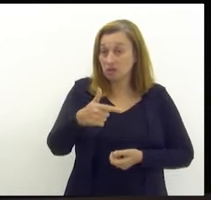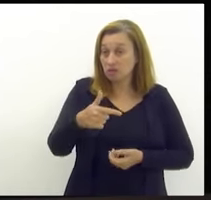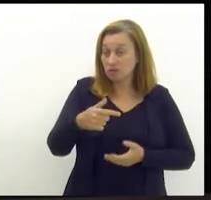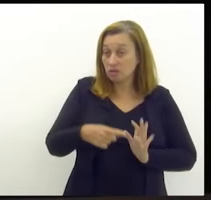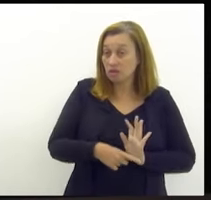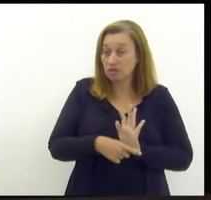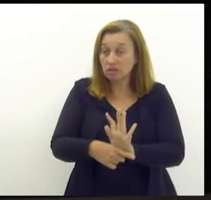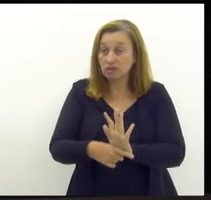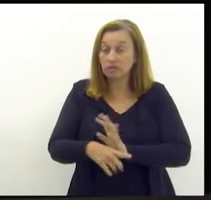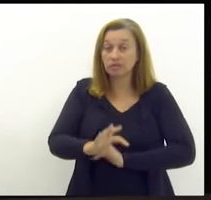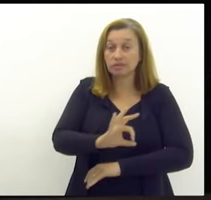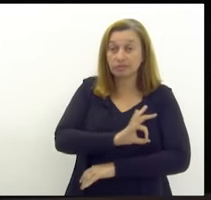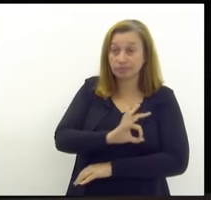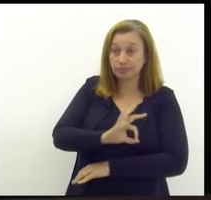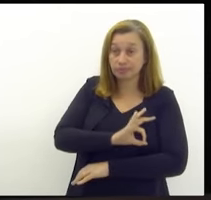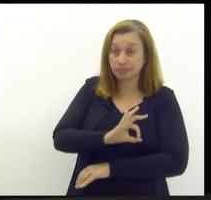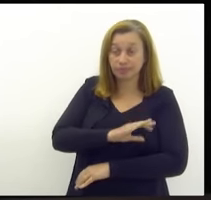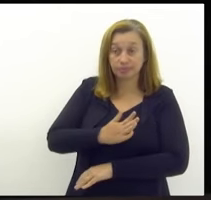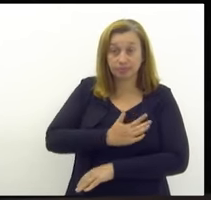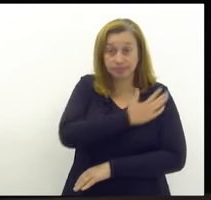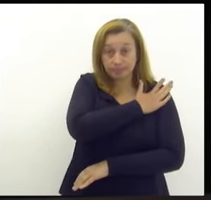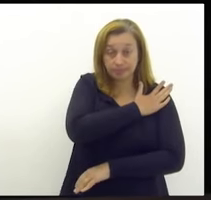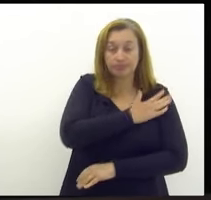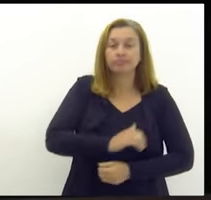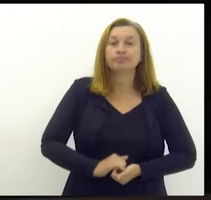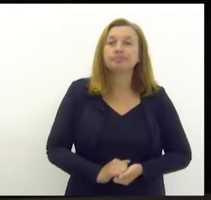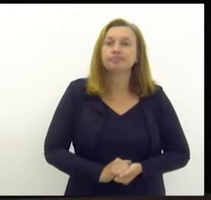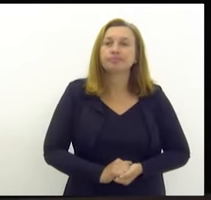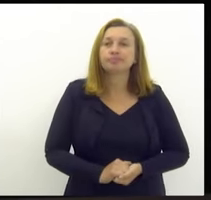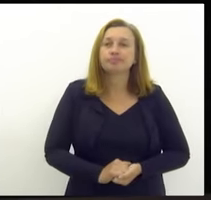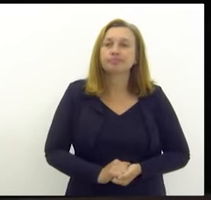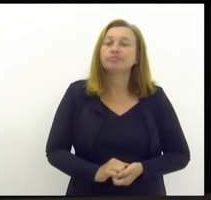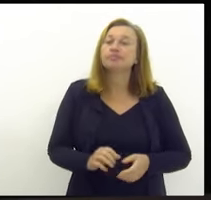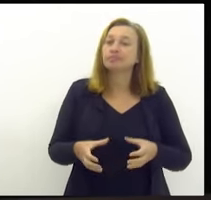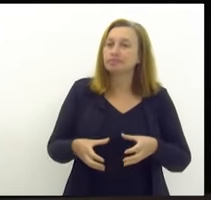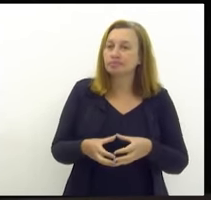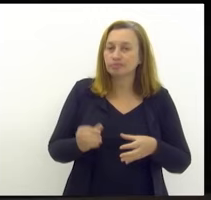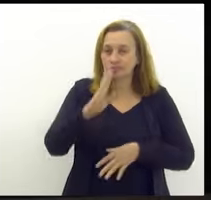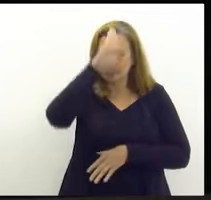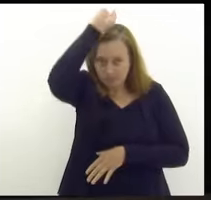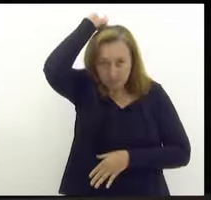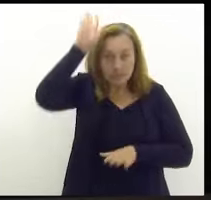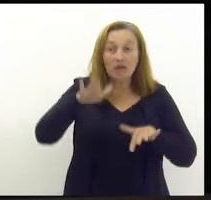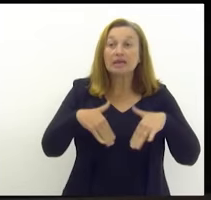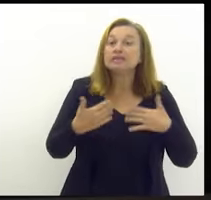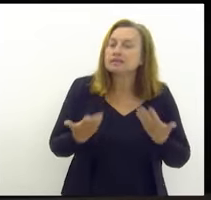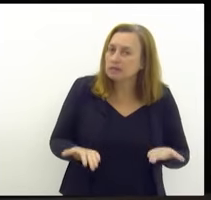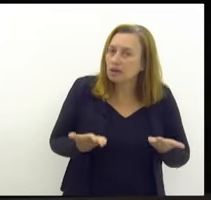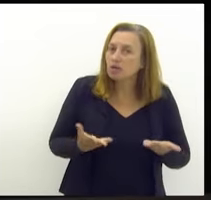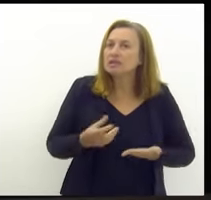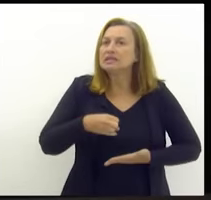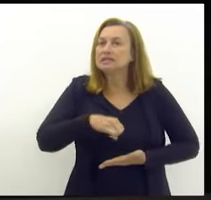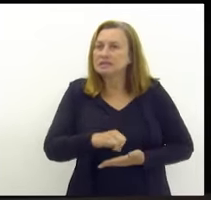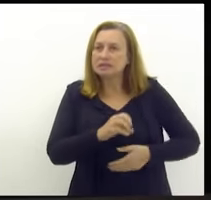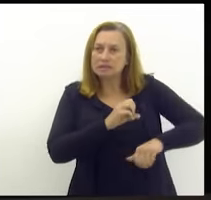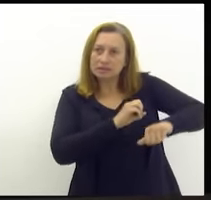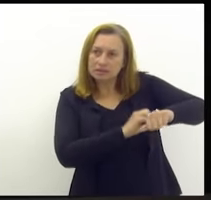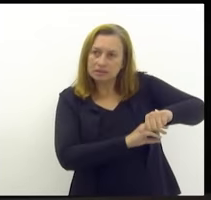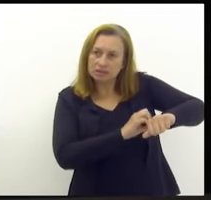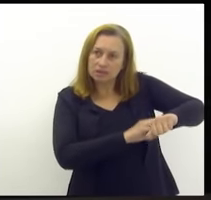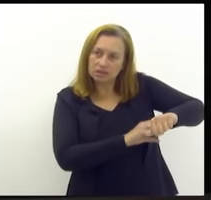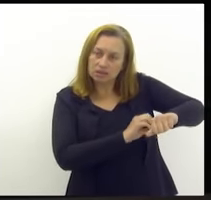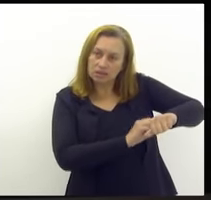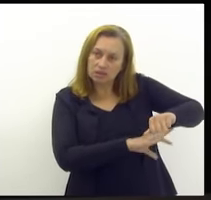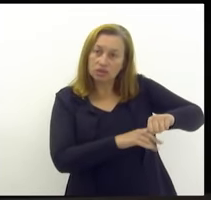polícia militar e o fundo da do Corpo de Bombeiros Então se esses Fundos E se nós temos